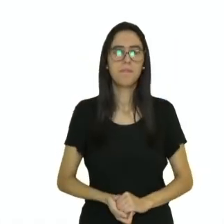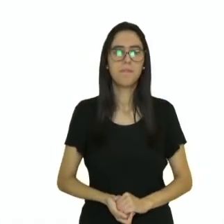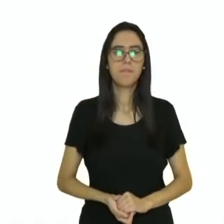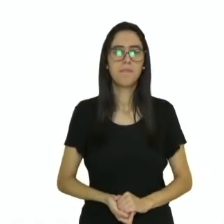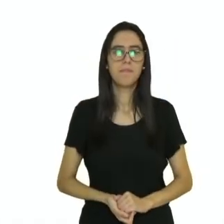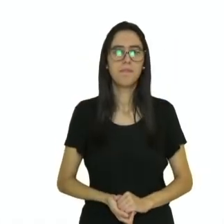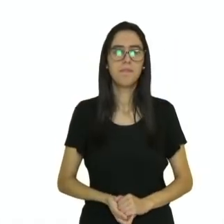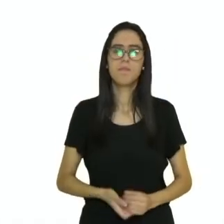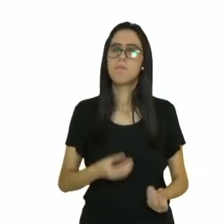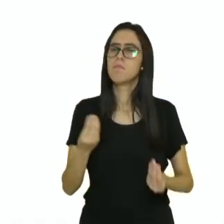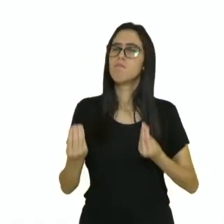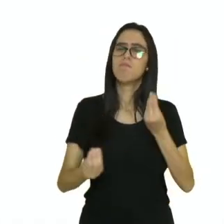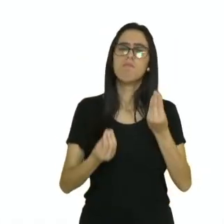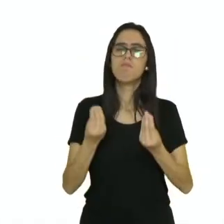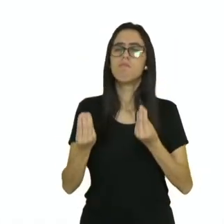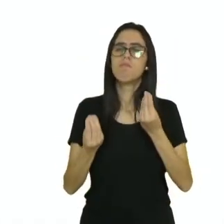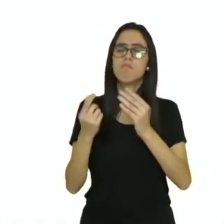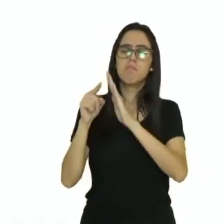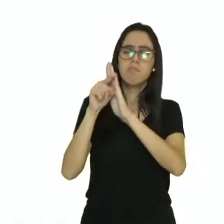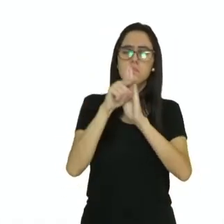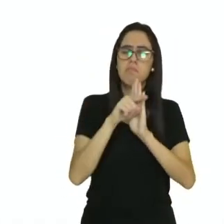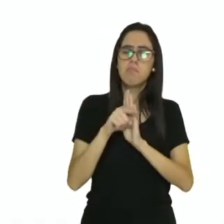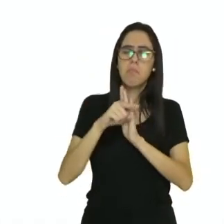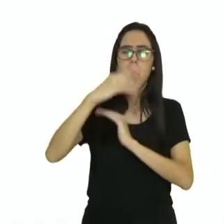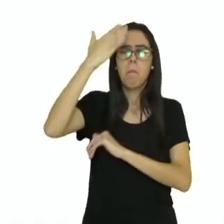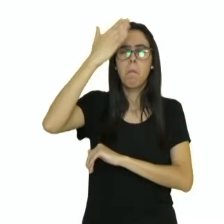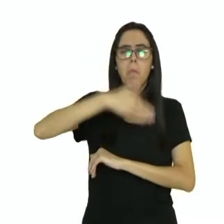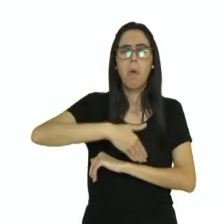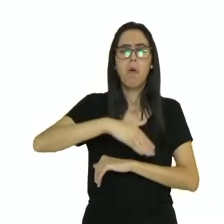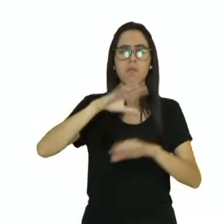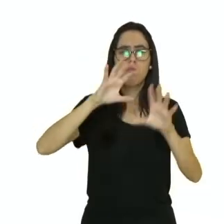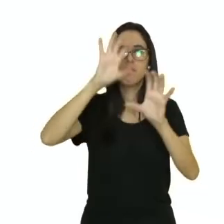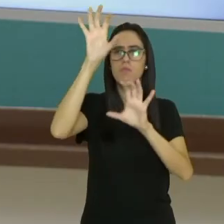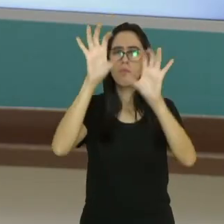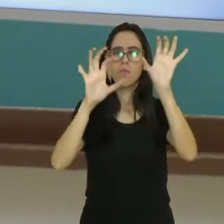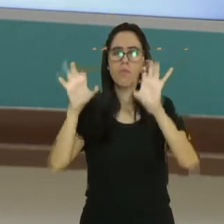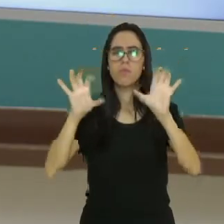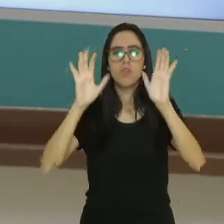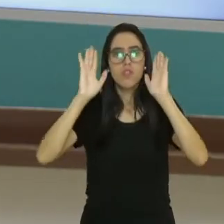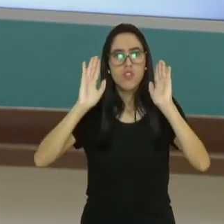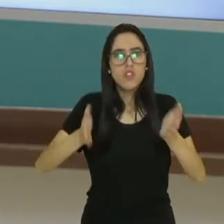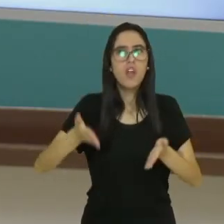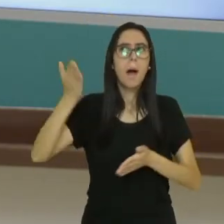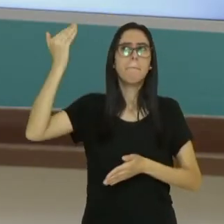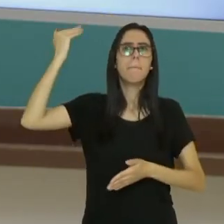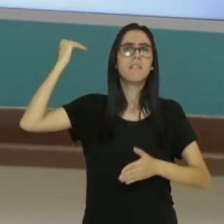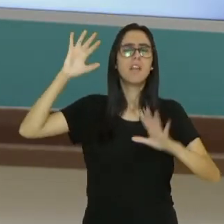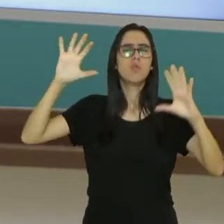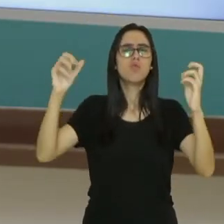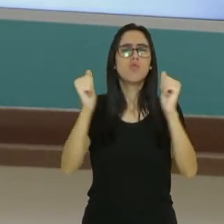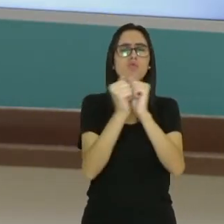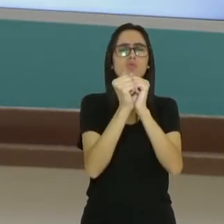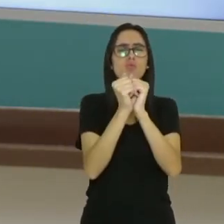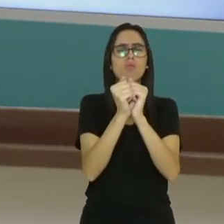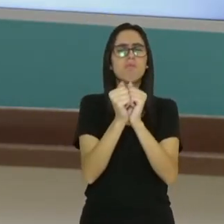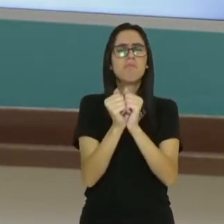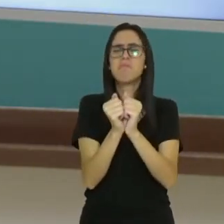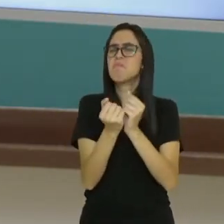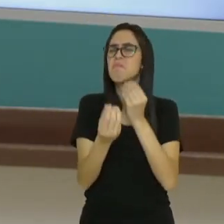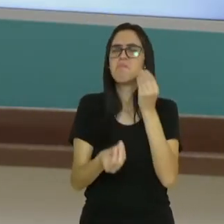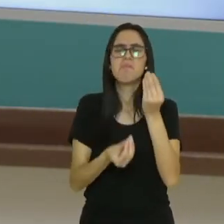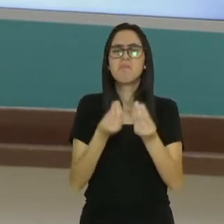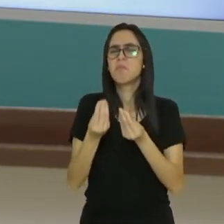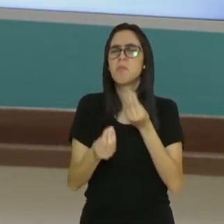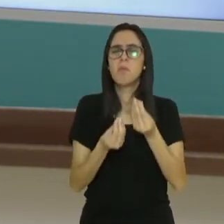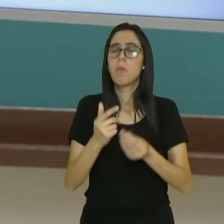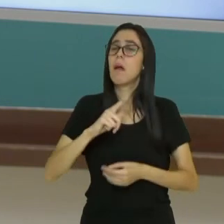evidências científicas sugerem que os continentes já estiveram unidos? Então, nós temos